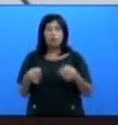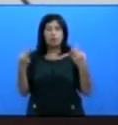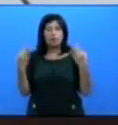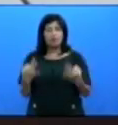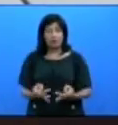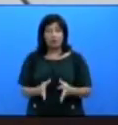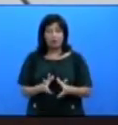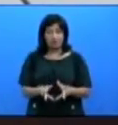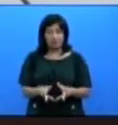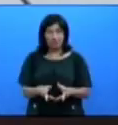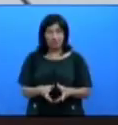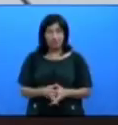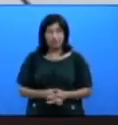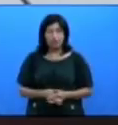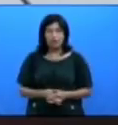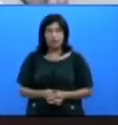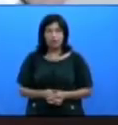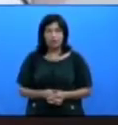Aprovado.